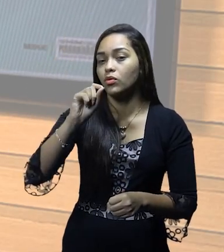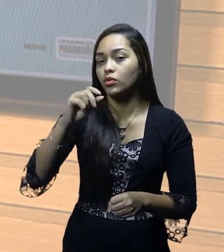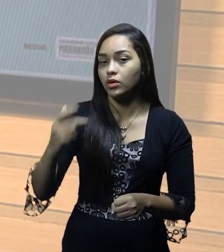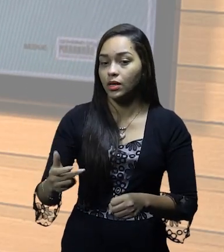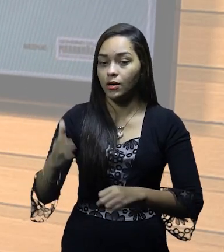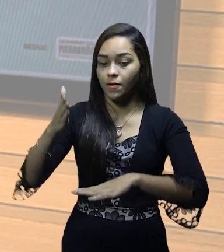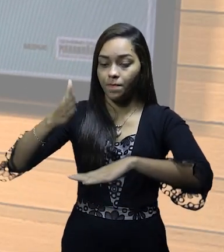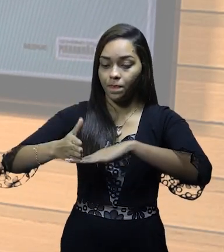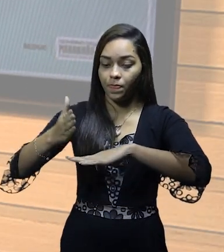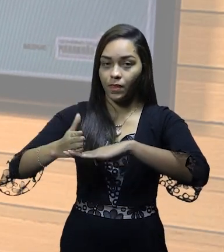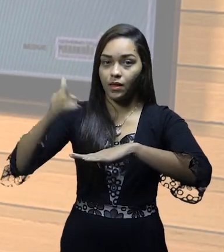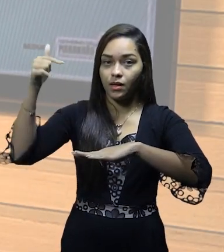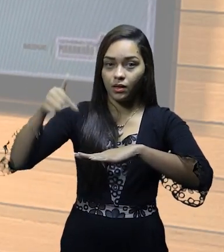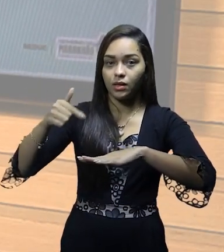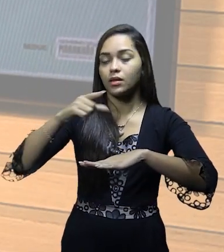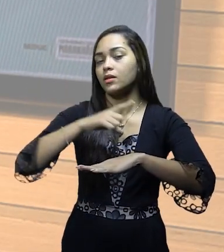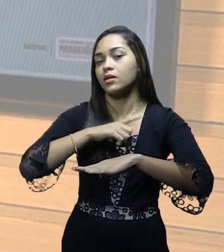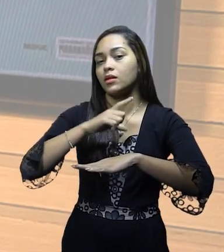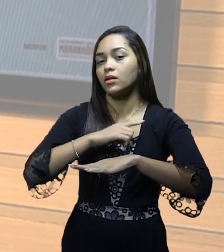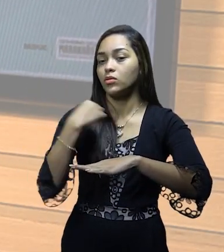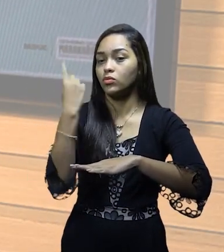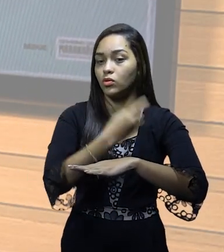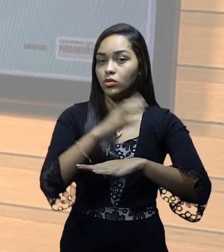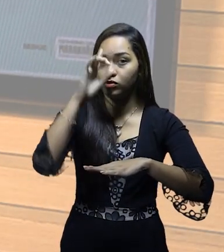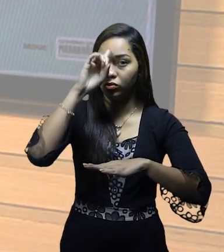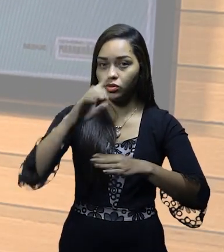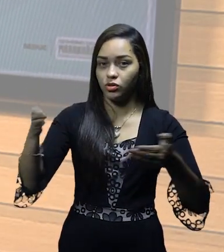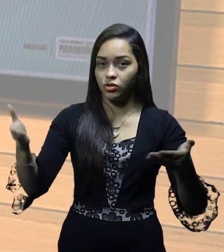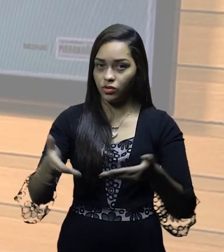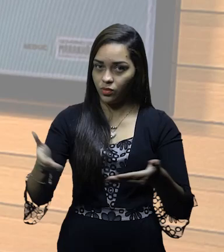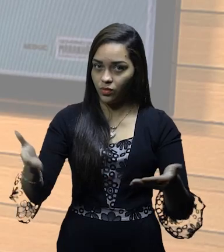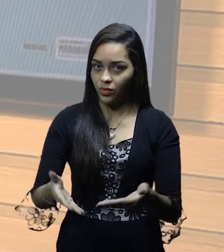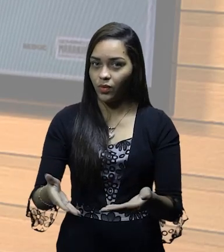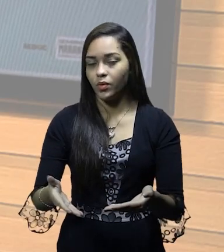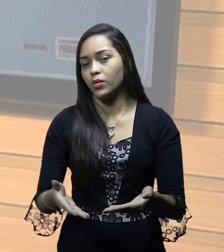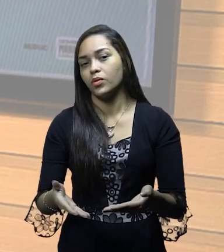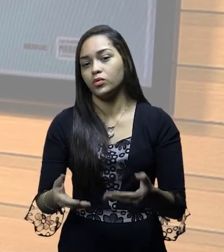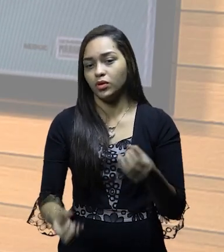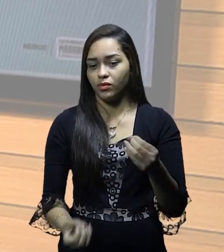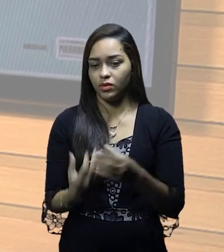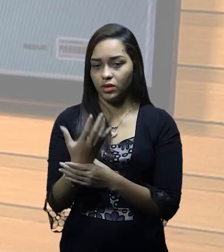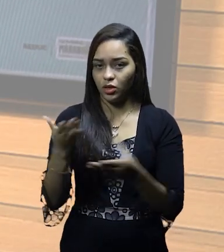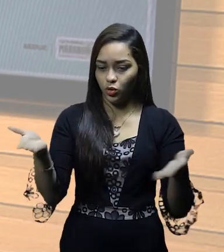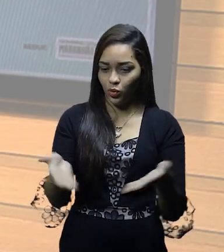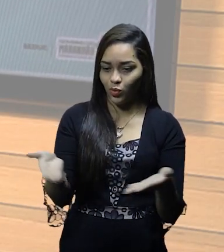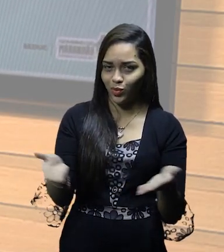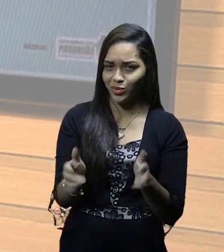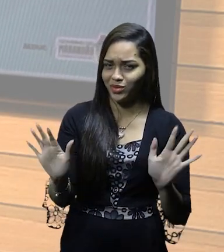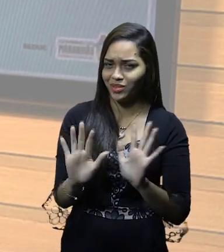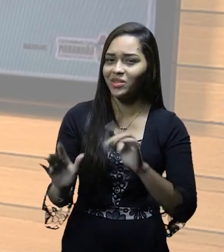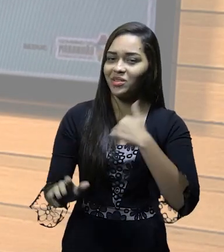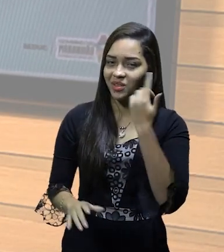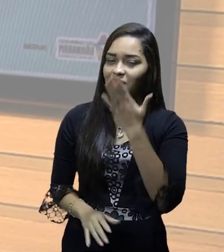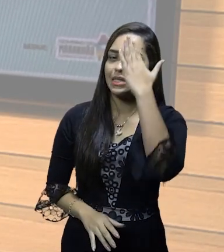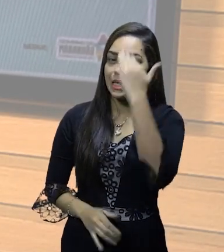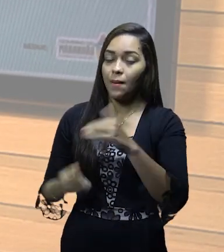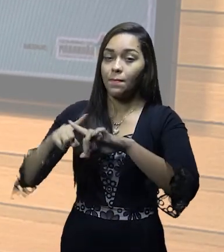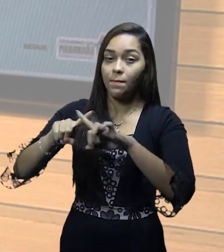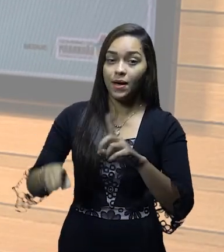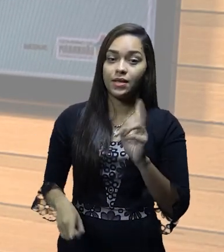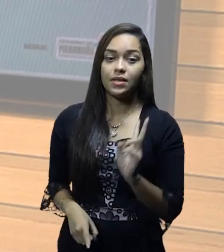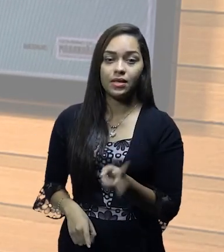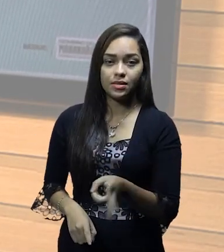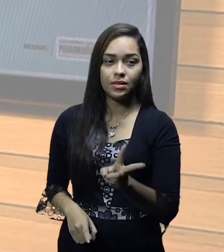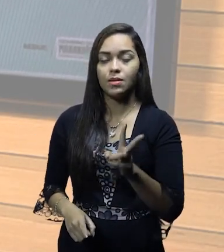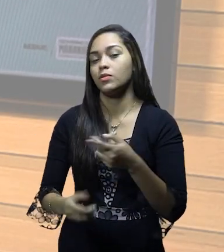internet é a invenção da contemporaneidade, é a invenção dos nossos dias, que mais, embora não tenha sido